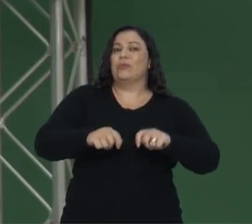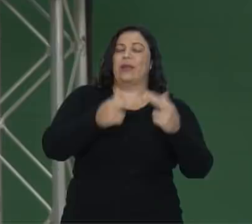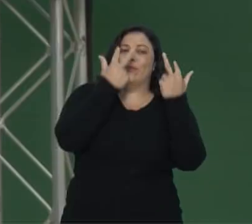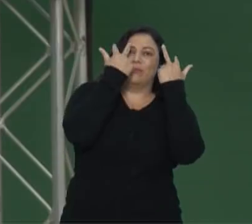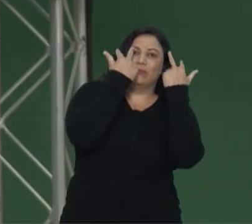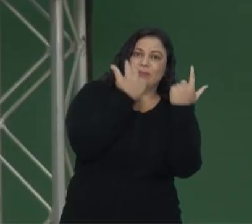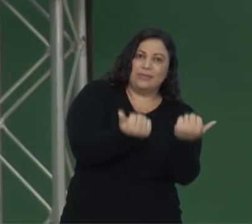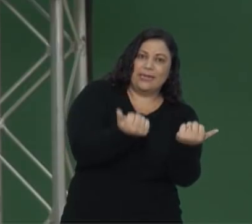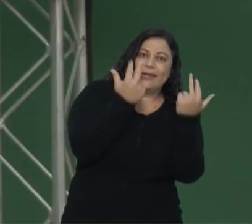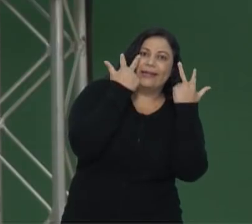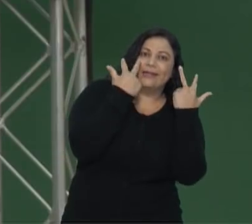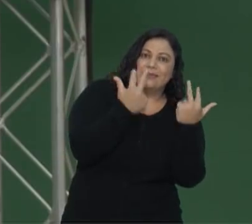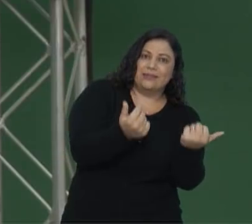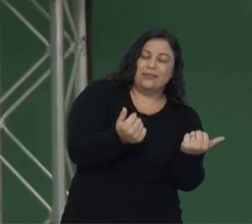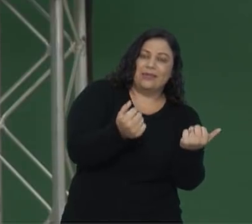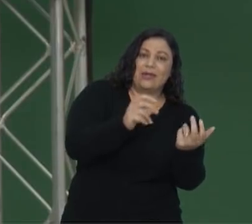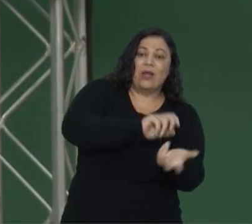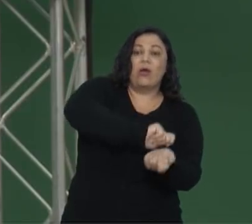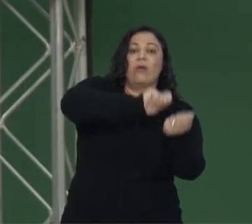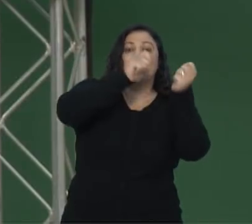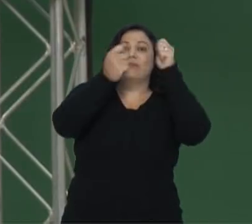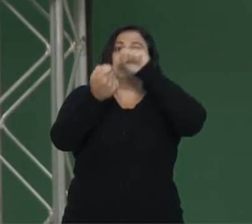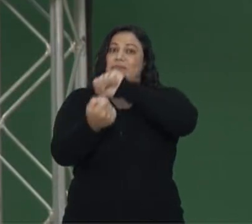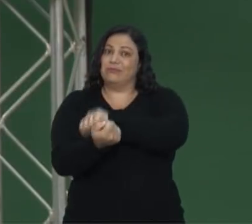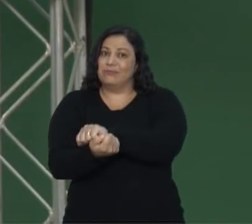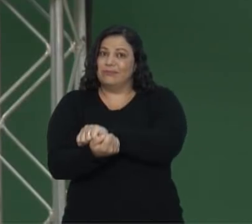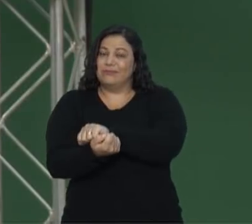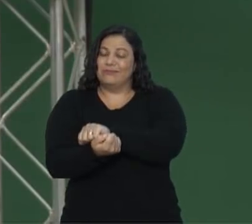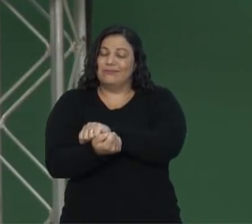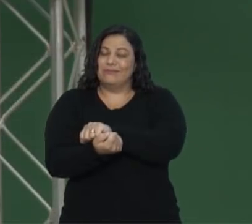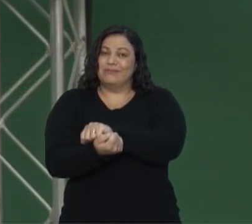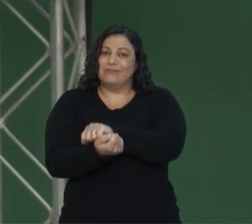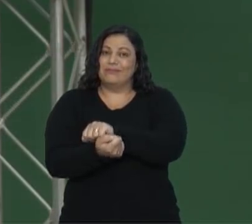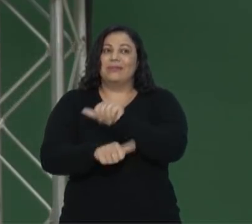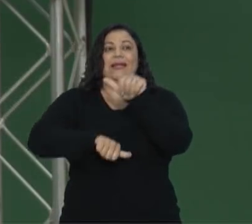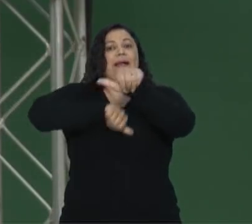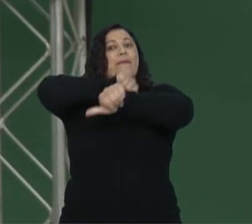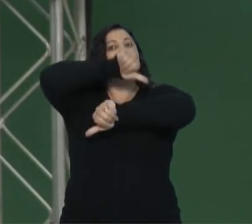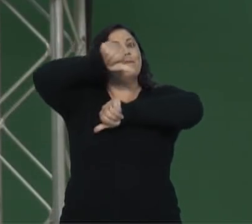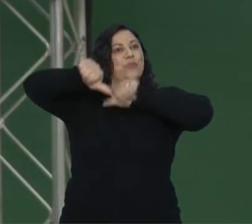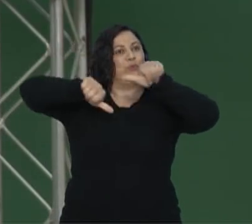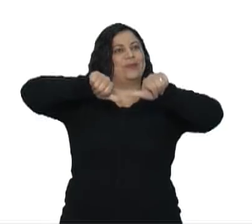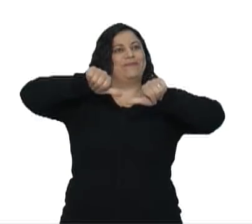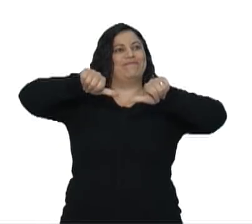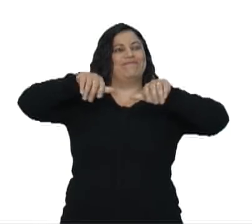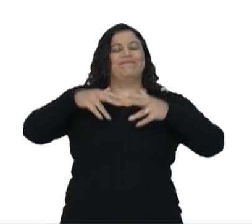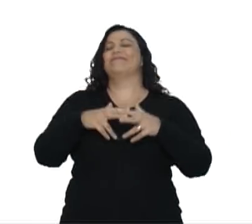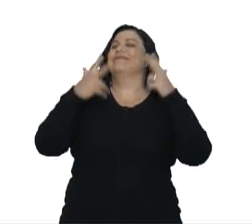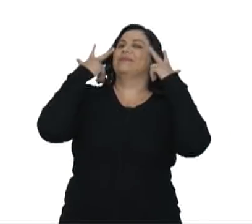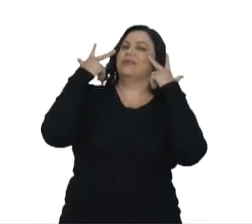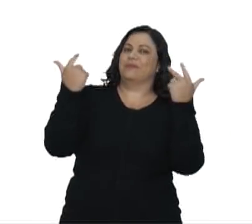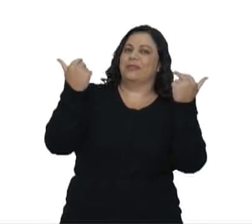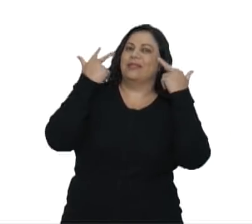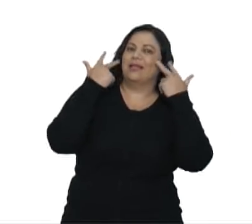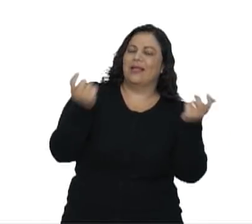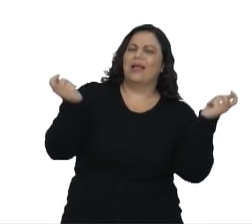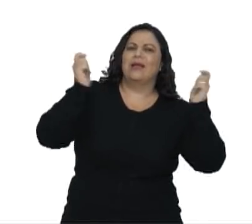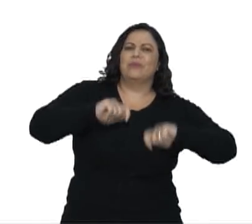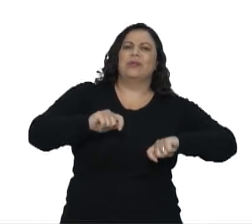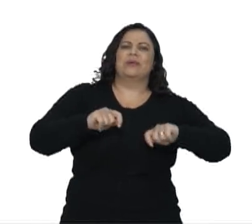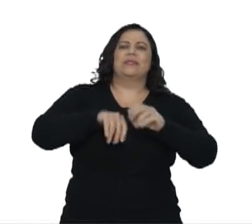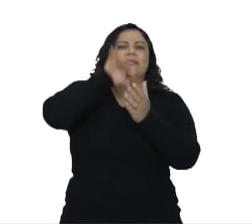natural, é da natureza, e eu transformo. Os materiais naturais podem ser de